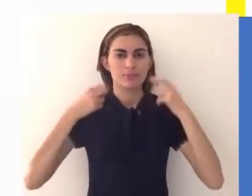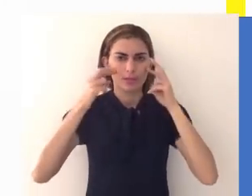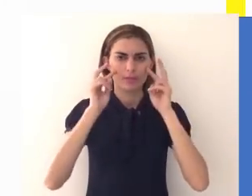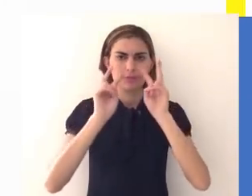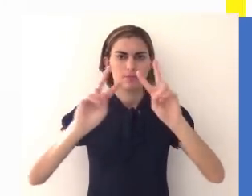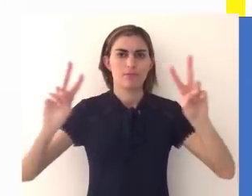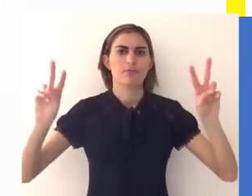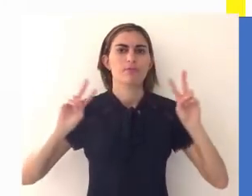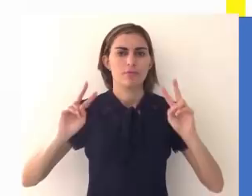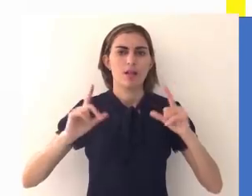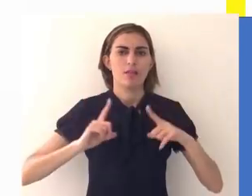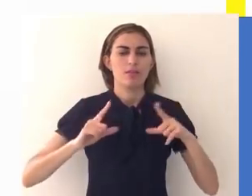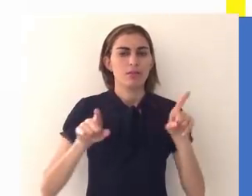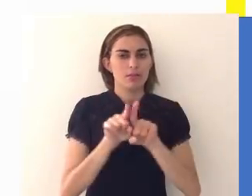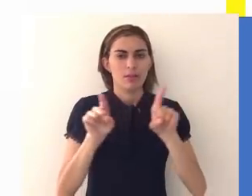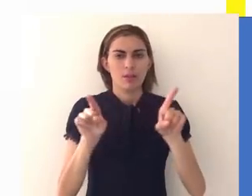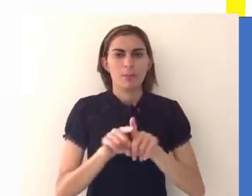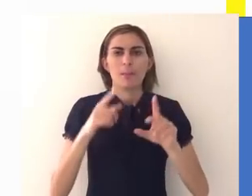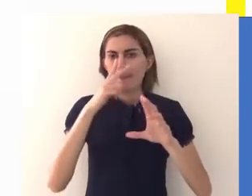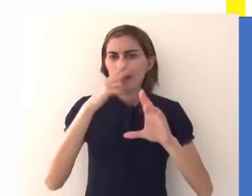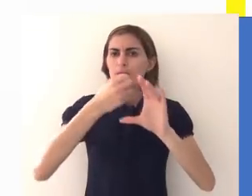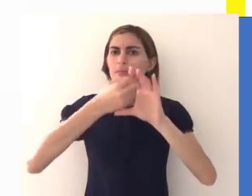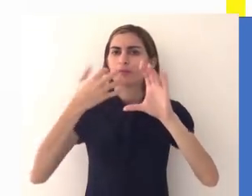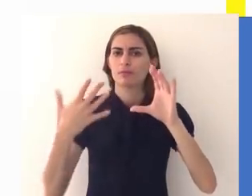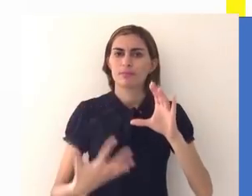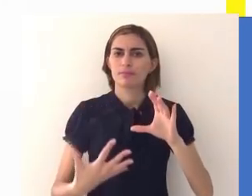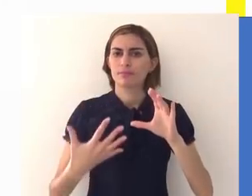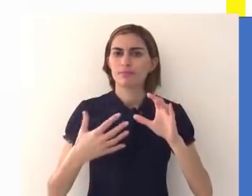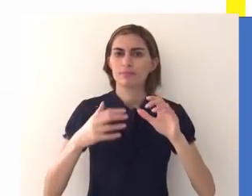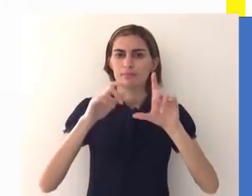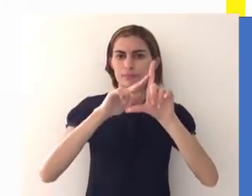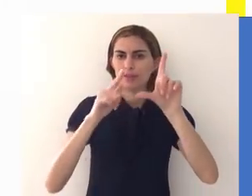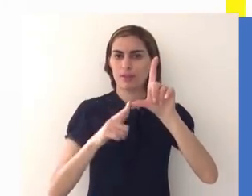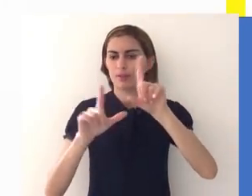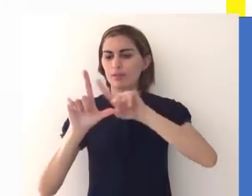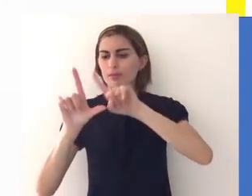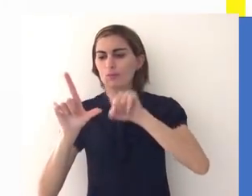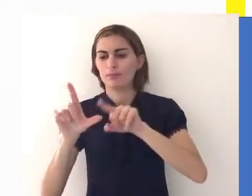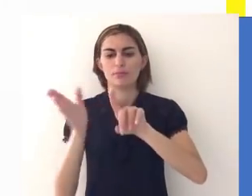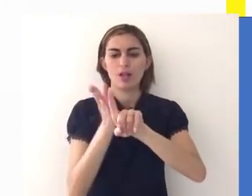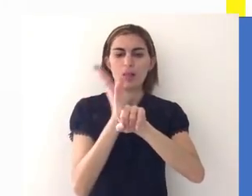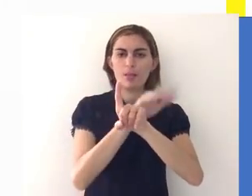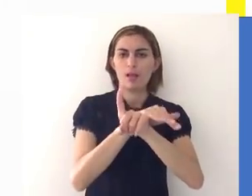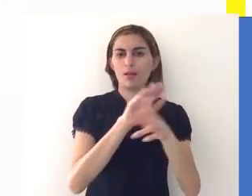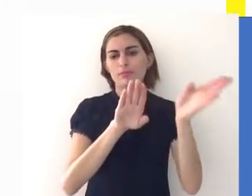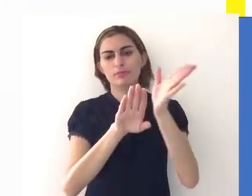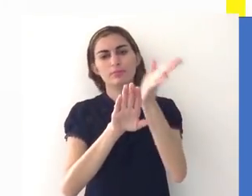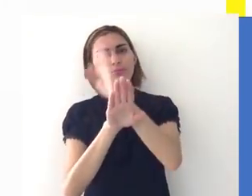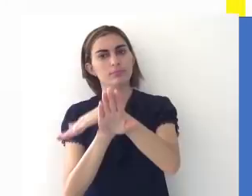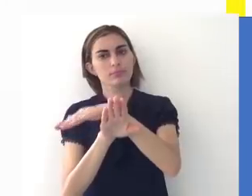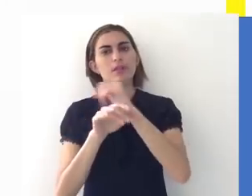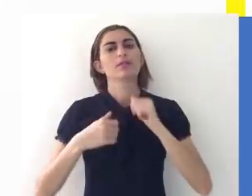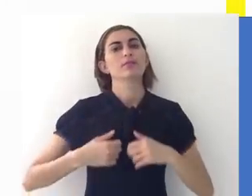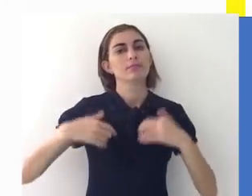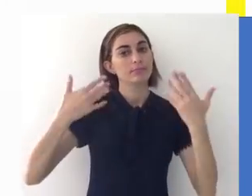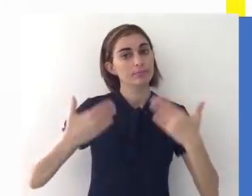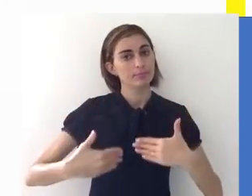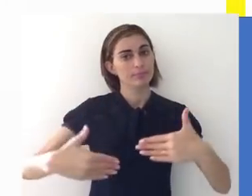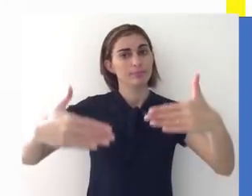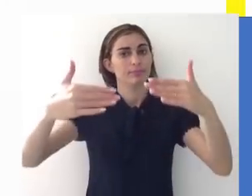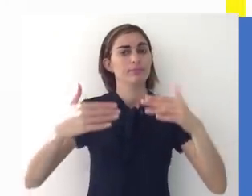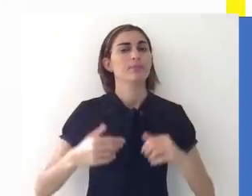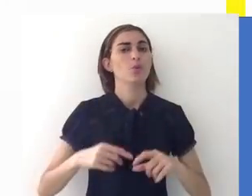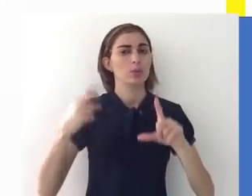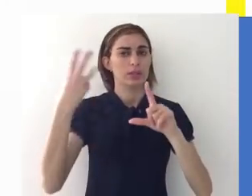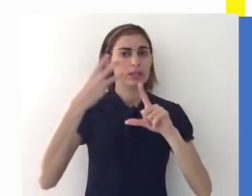internos. Agora, a gente possui também a mesma característica do ângulo, lado, ângulo. E a